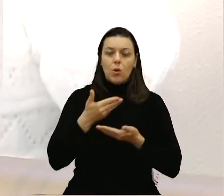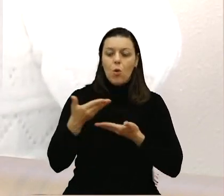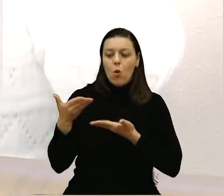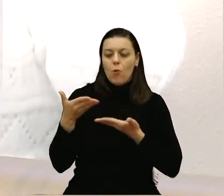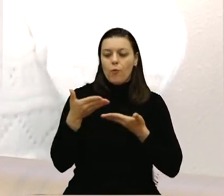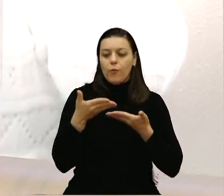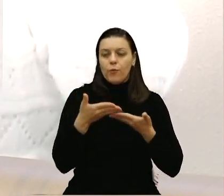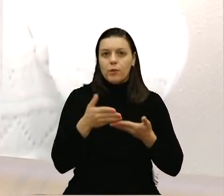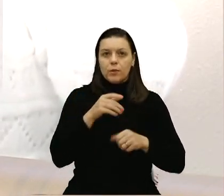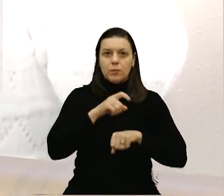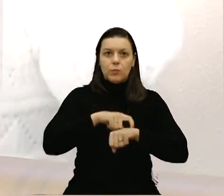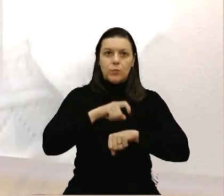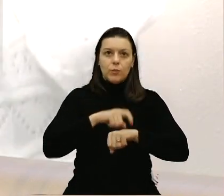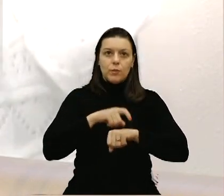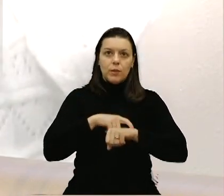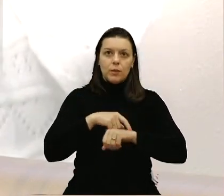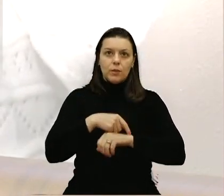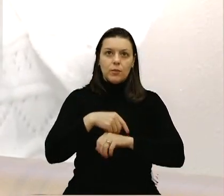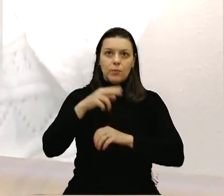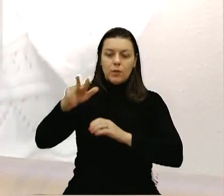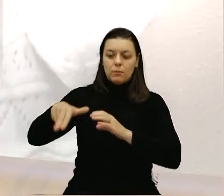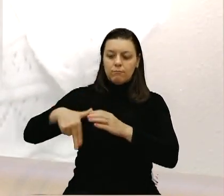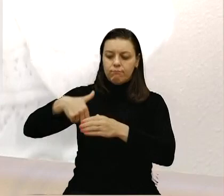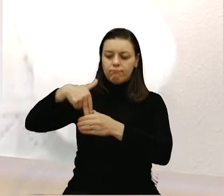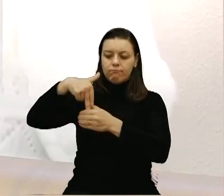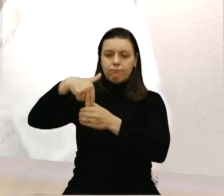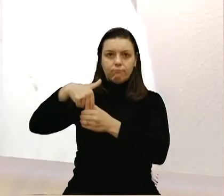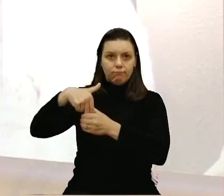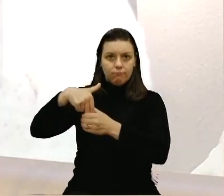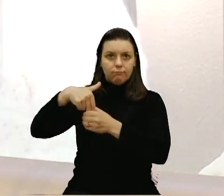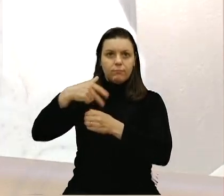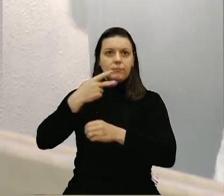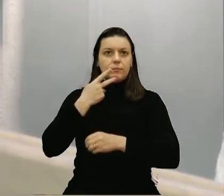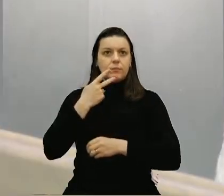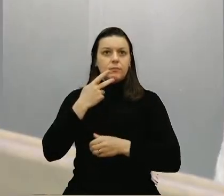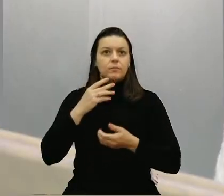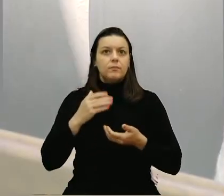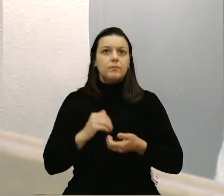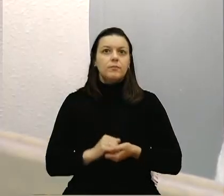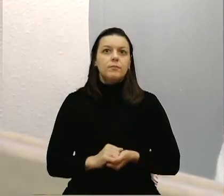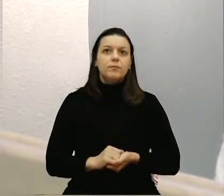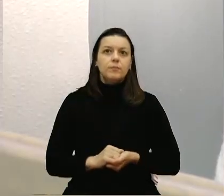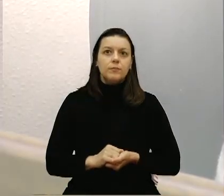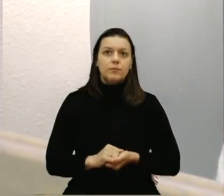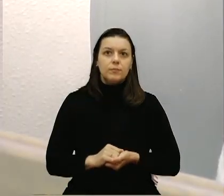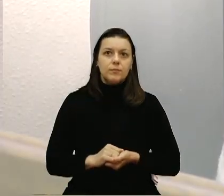nesse momento para se pronunciar em nome deste Poder Legislativo.